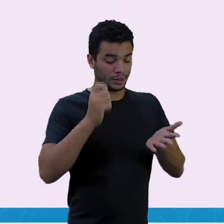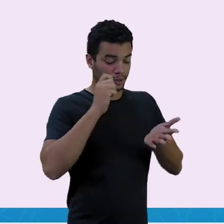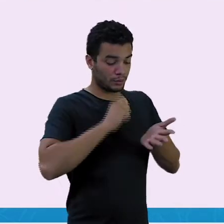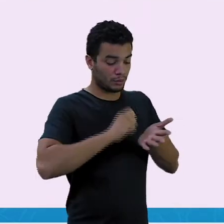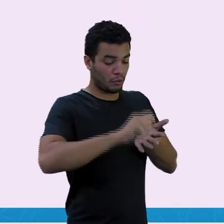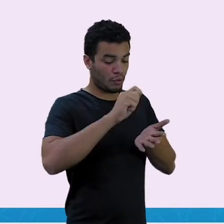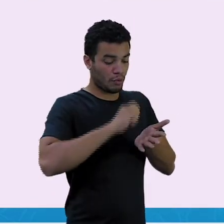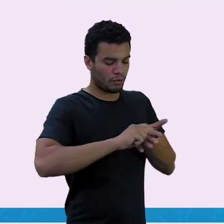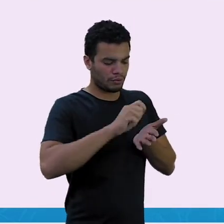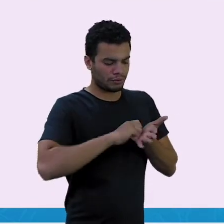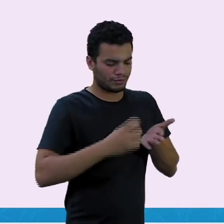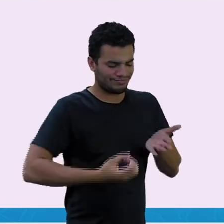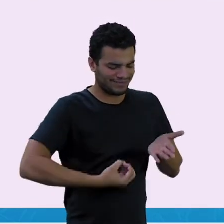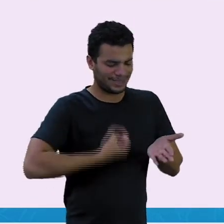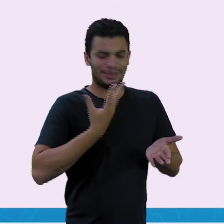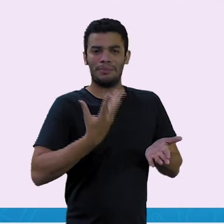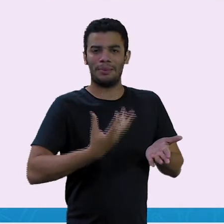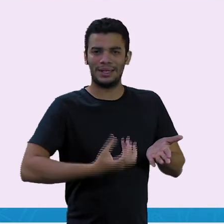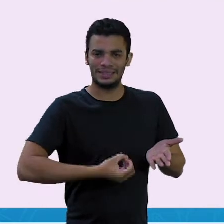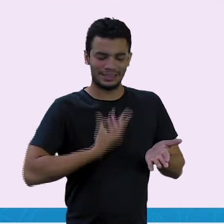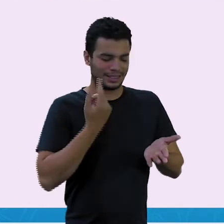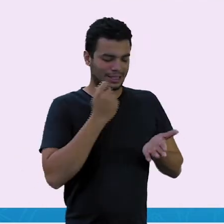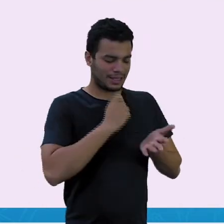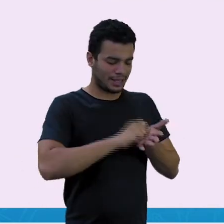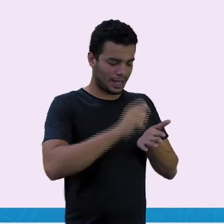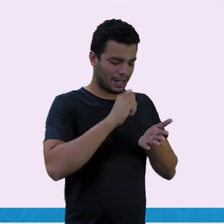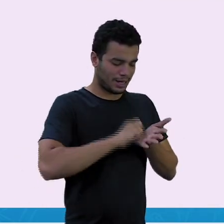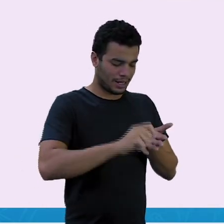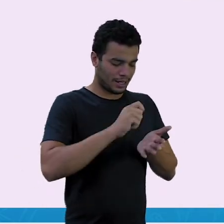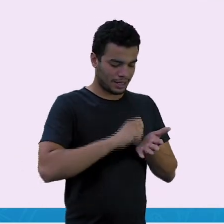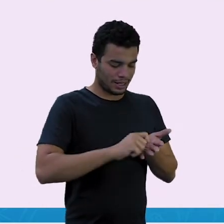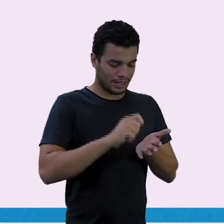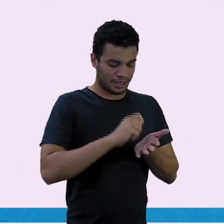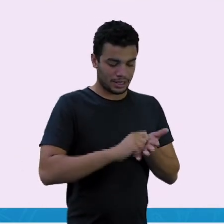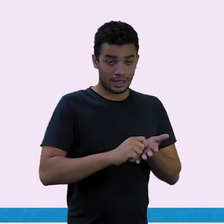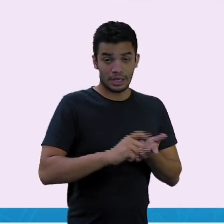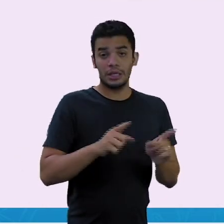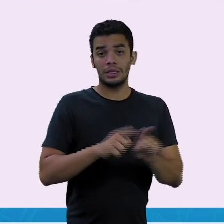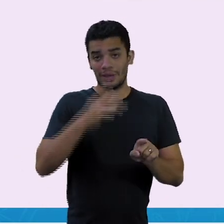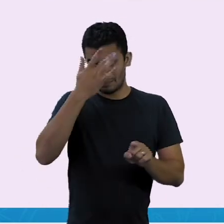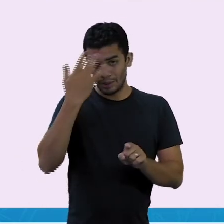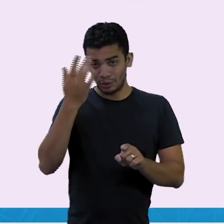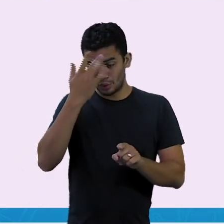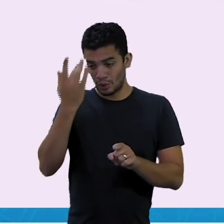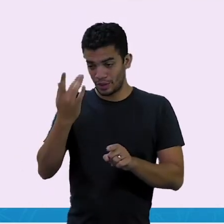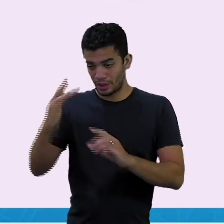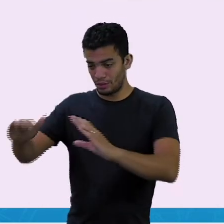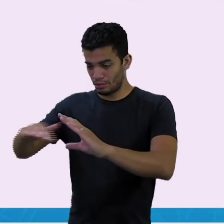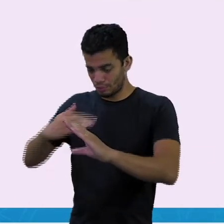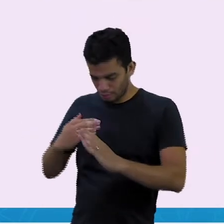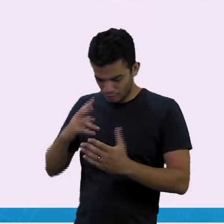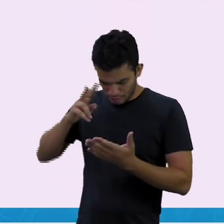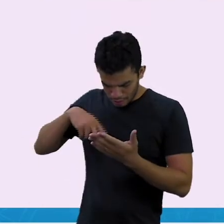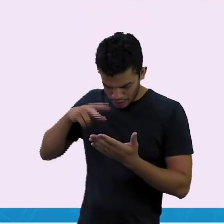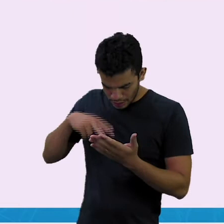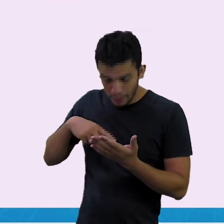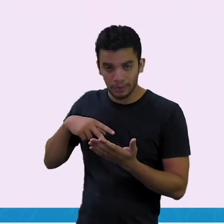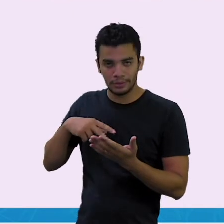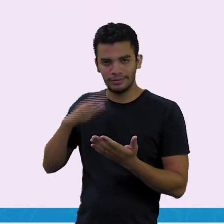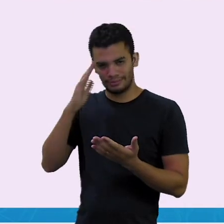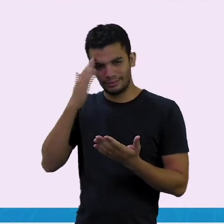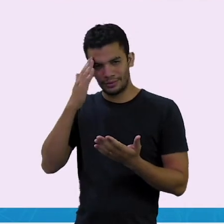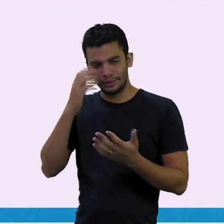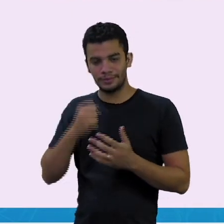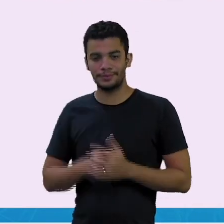bilhete. Receptor, quem recebe o bilhete. Agora que já vimos todo o conteúdo, vamos dar